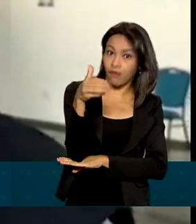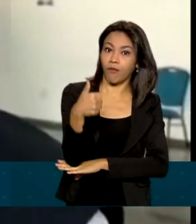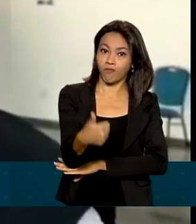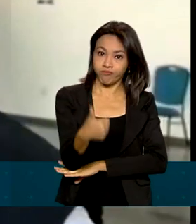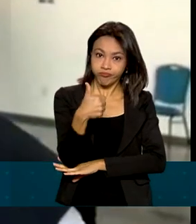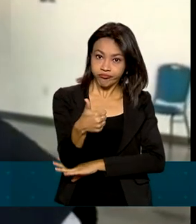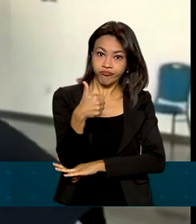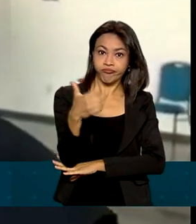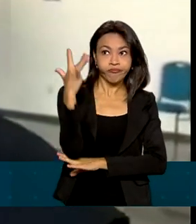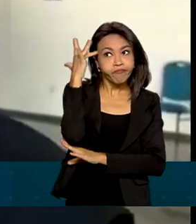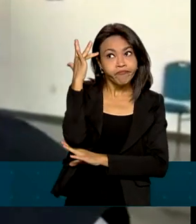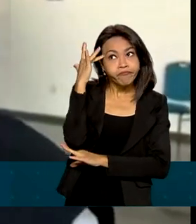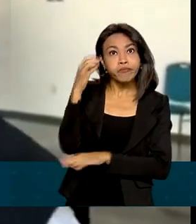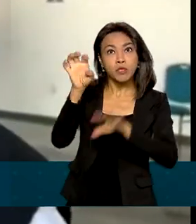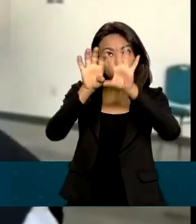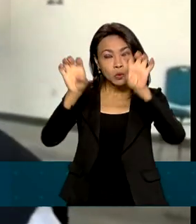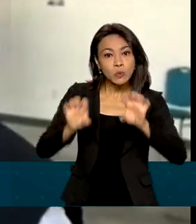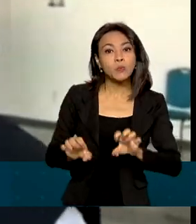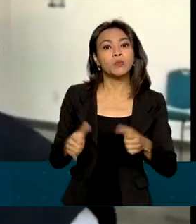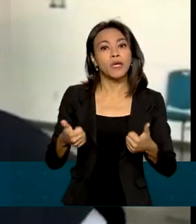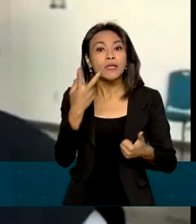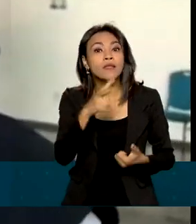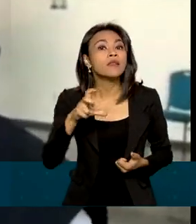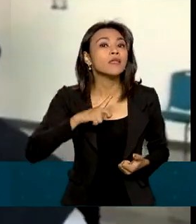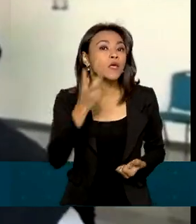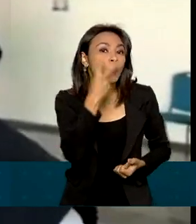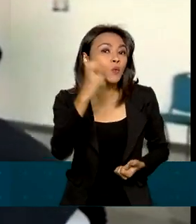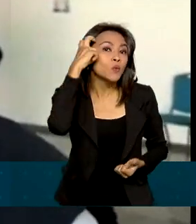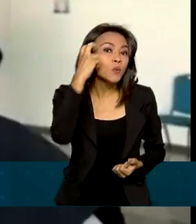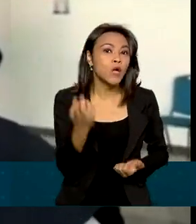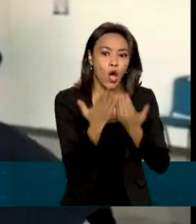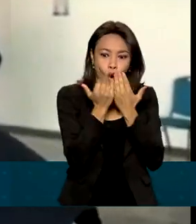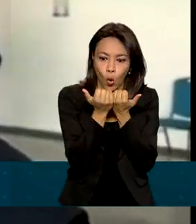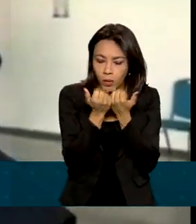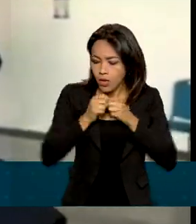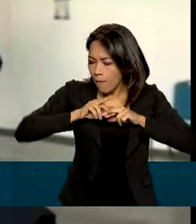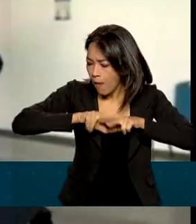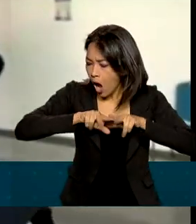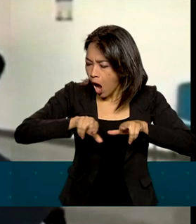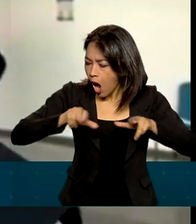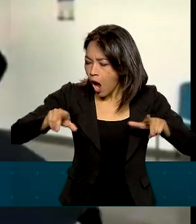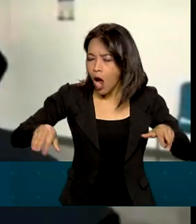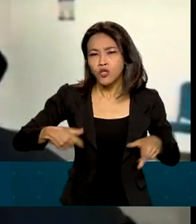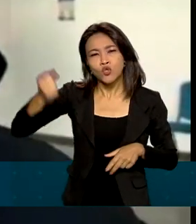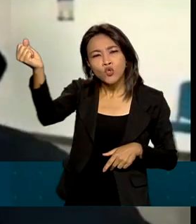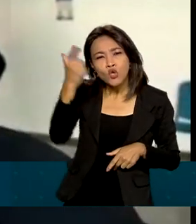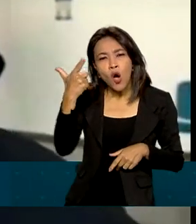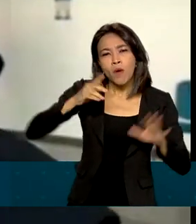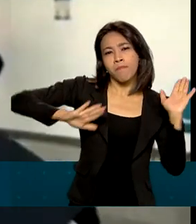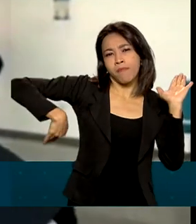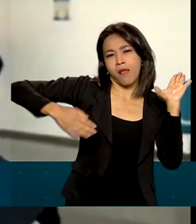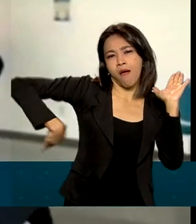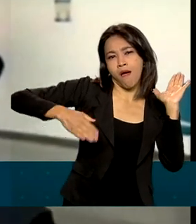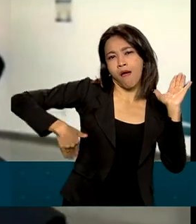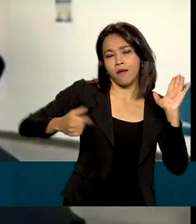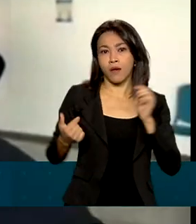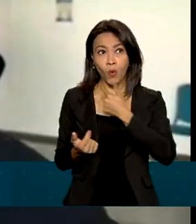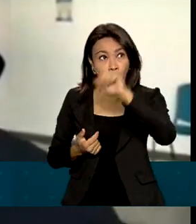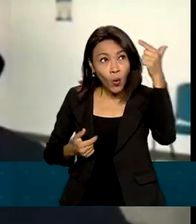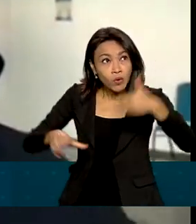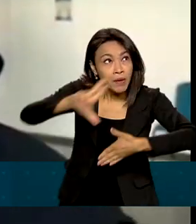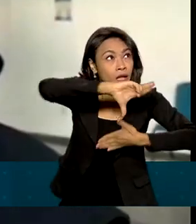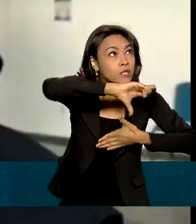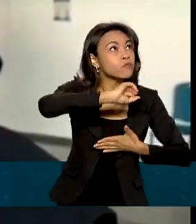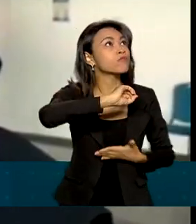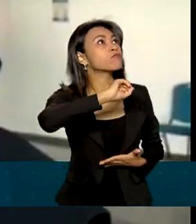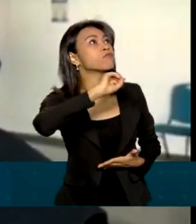uma estrutura superlativa, você tem cultura, você tem gastronomia, você tem sol e praia como nenhum outro lugar da América Latina tem. E eu digo,